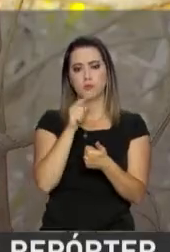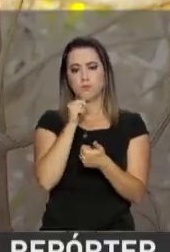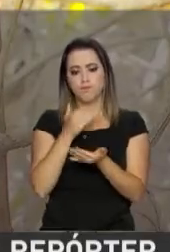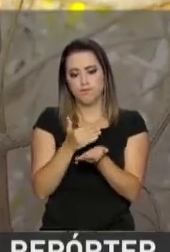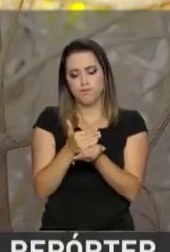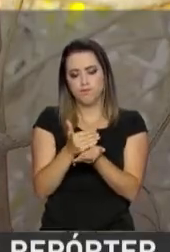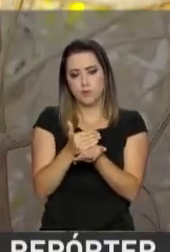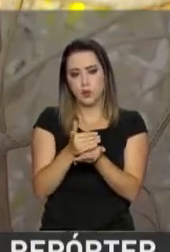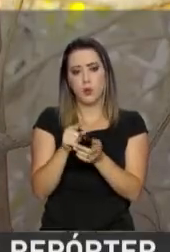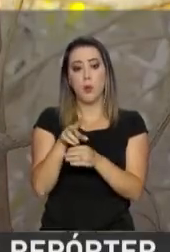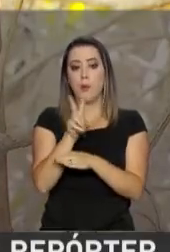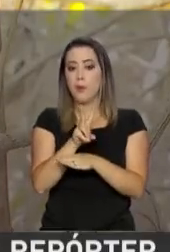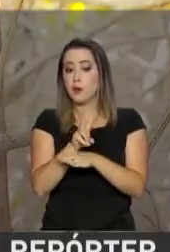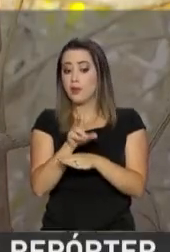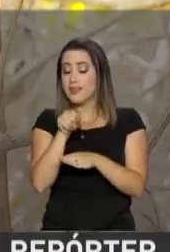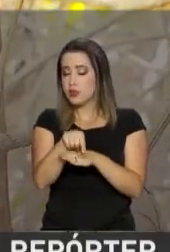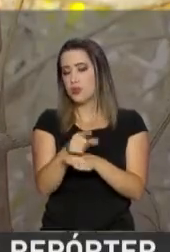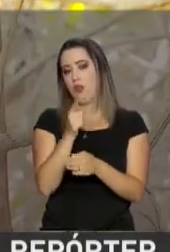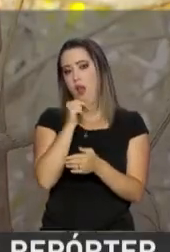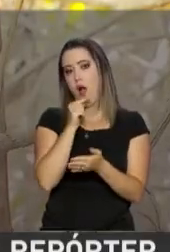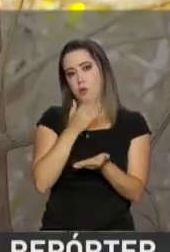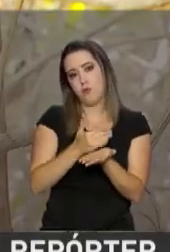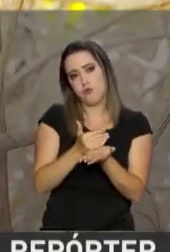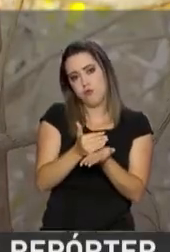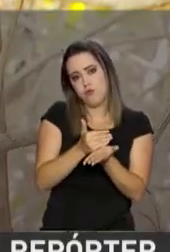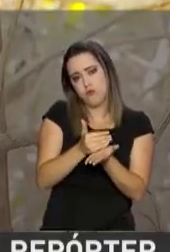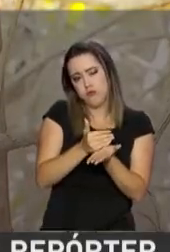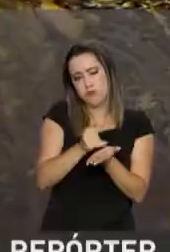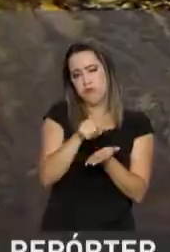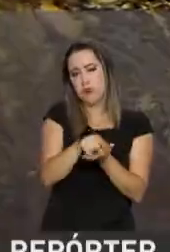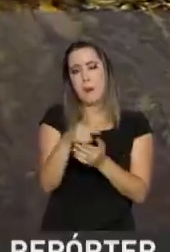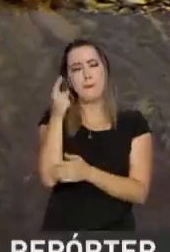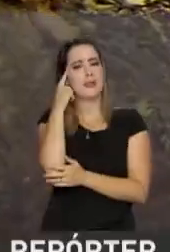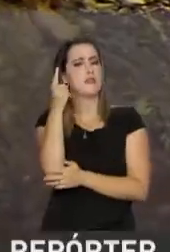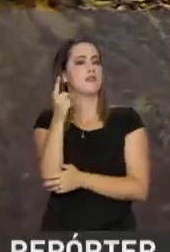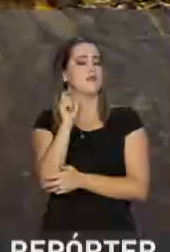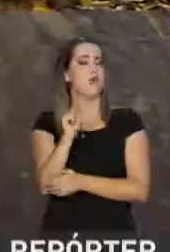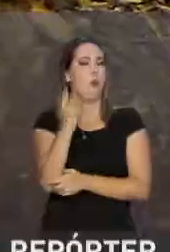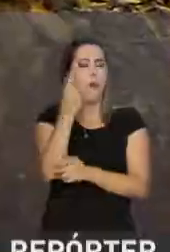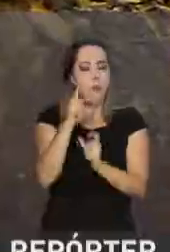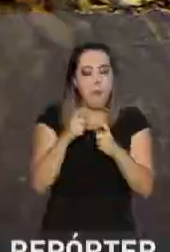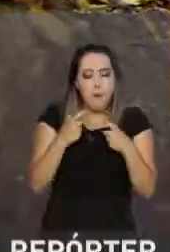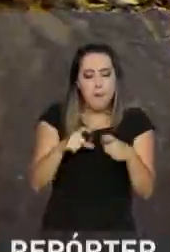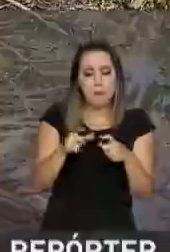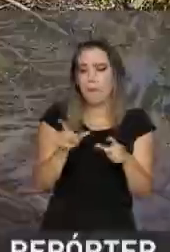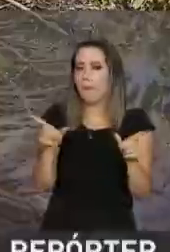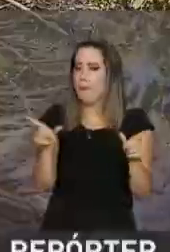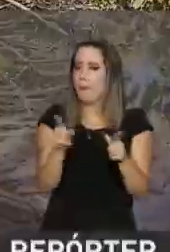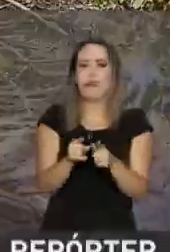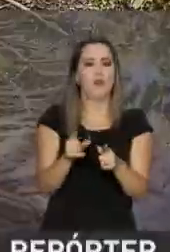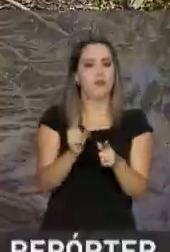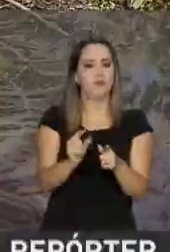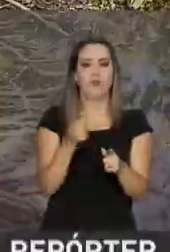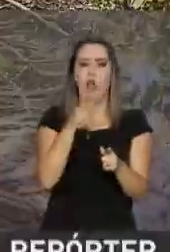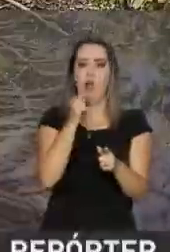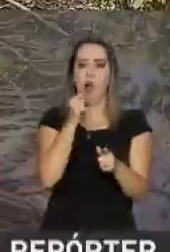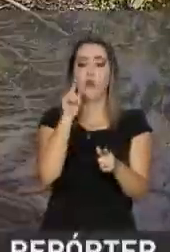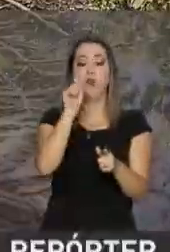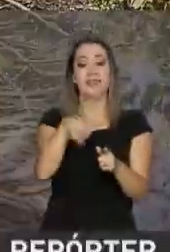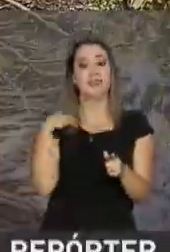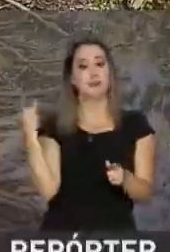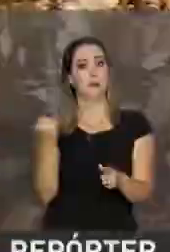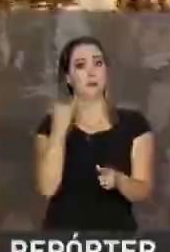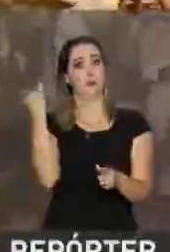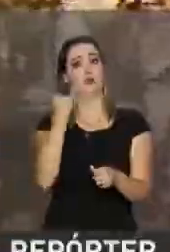faça uma proteção dessa nascente pensa em que um pequeno córrego uma pequena gota d'água vai ser